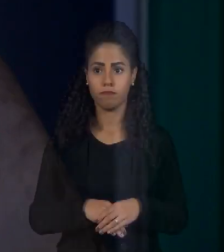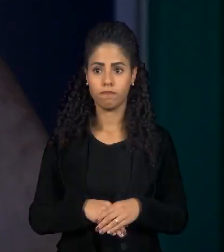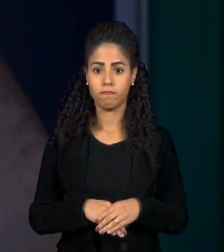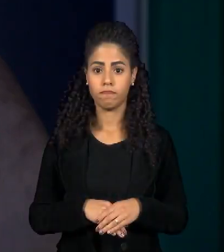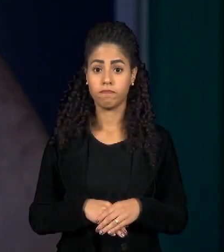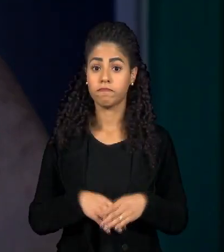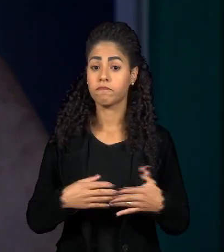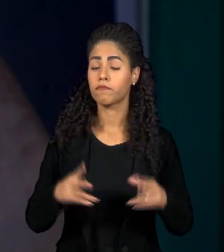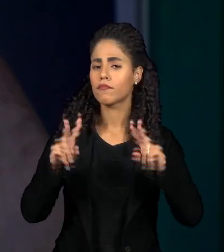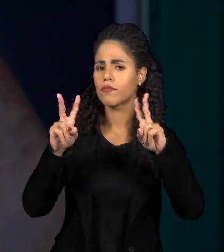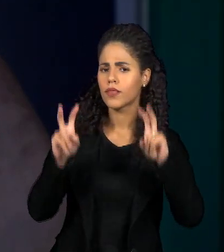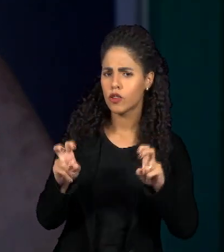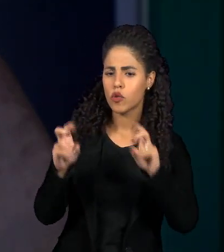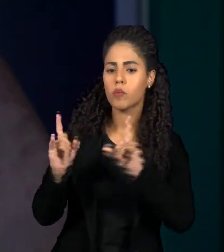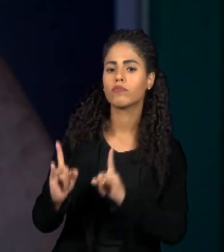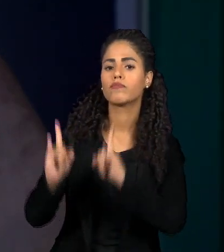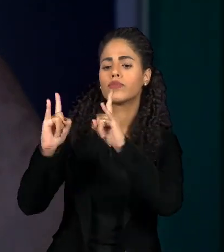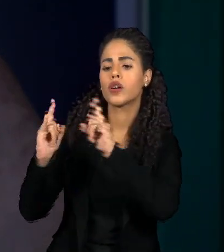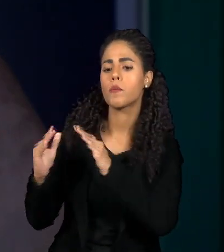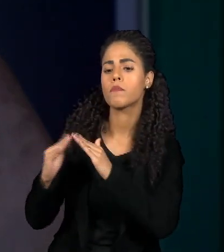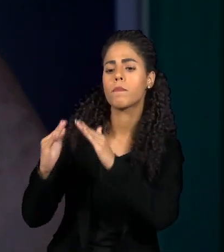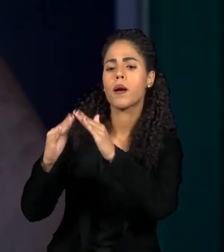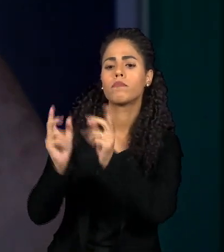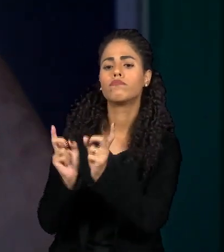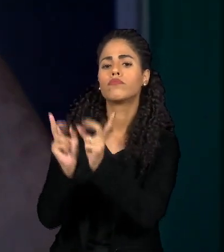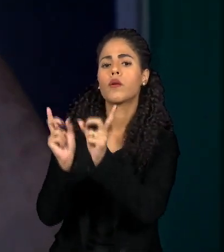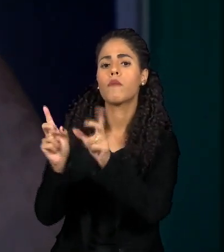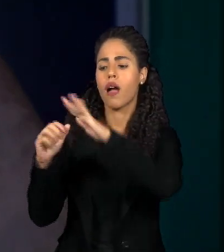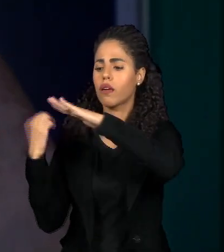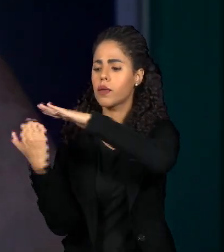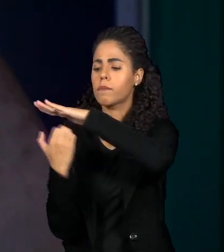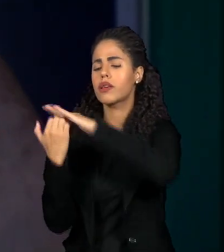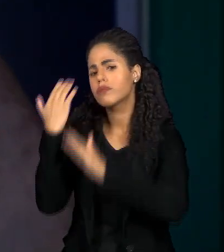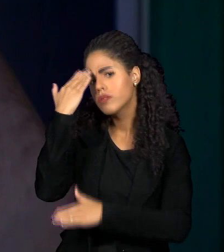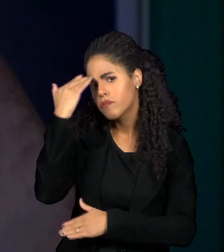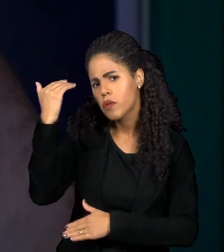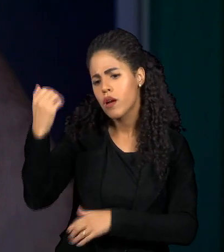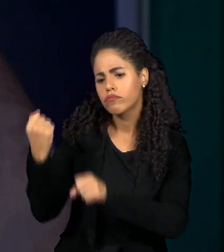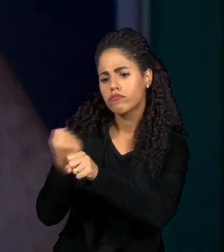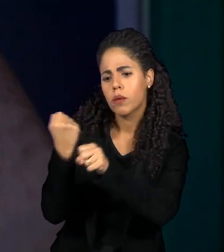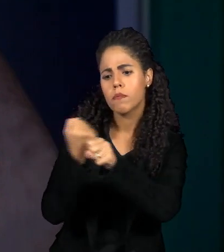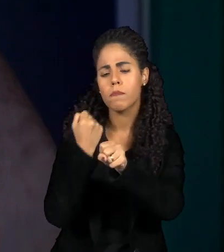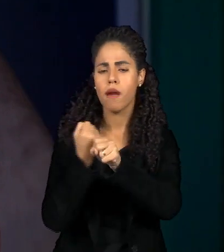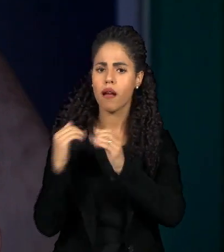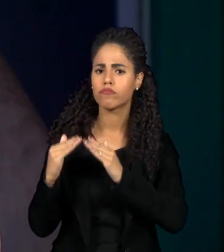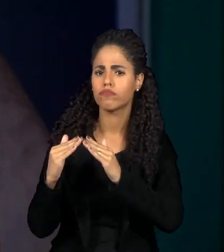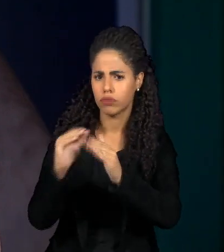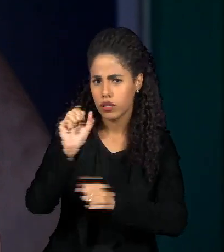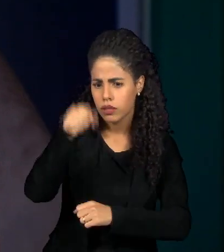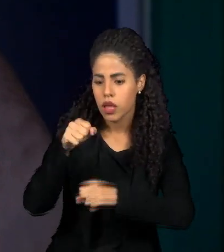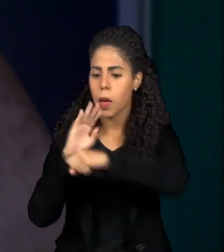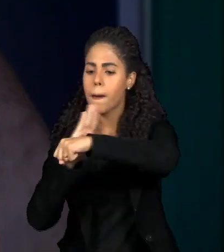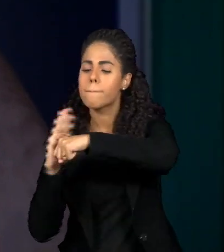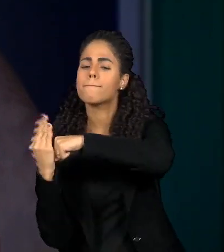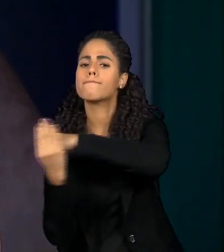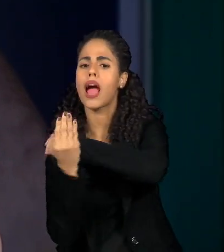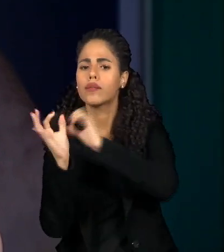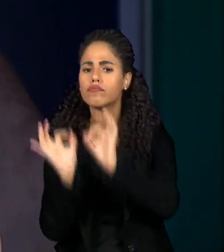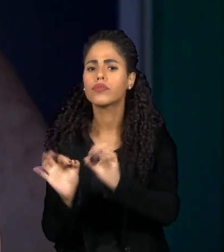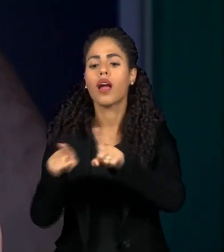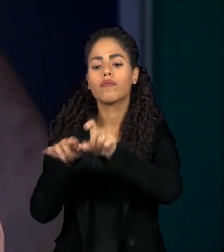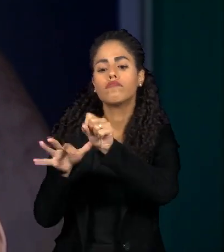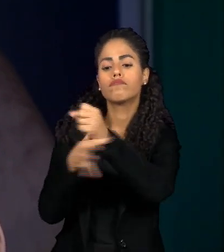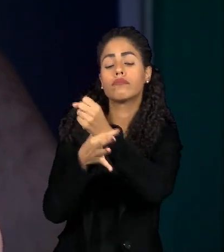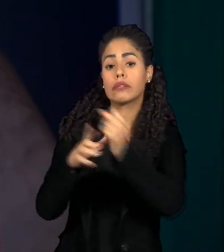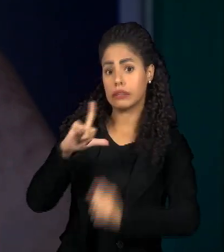Quando falamos de mercado imobiliário, nós falamos de grandes construtoras, construções de moradias em bairros estruturados e